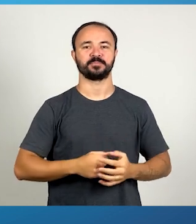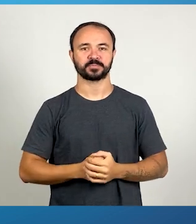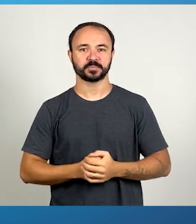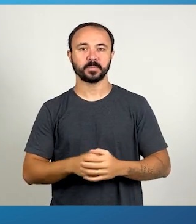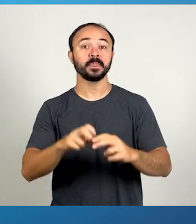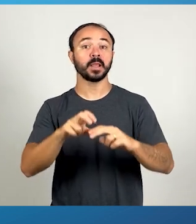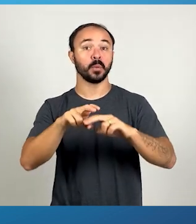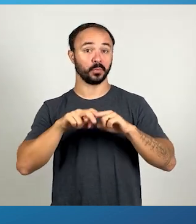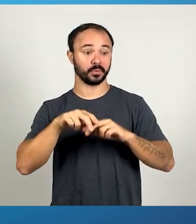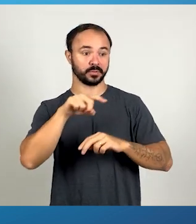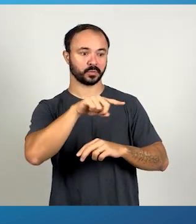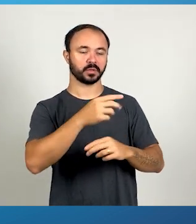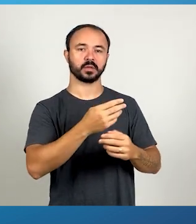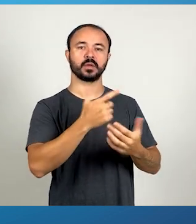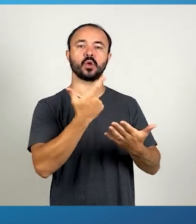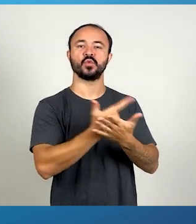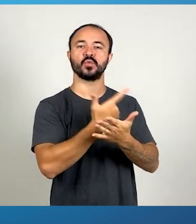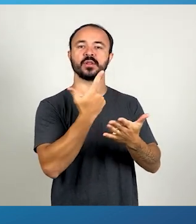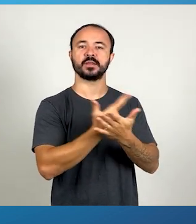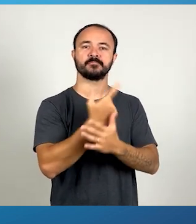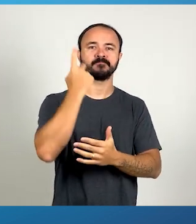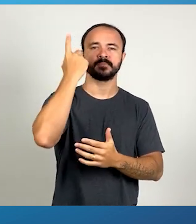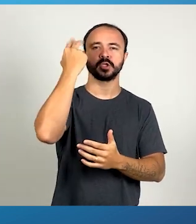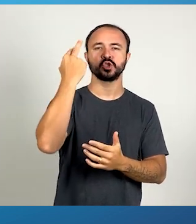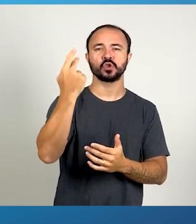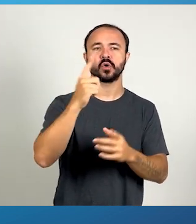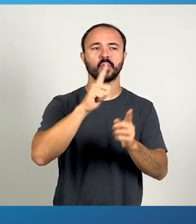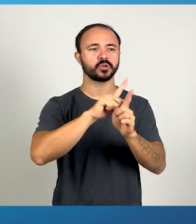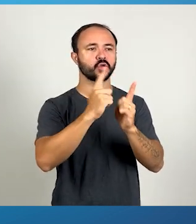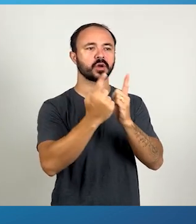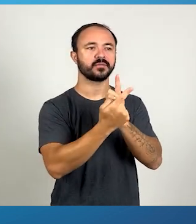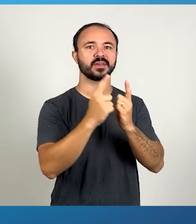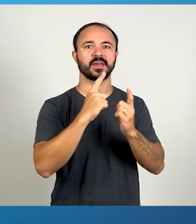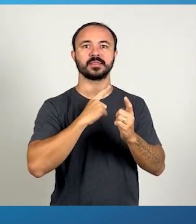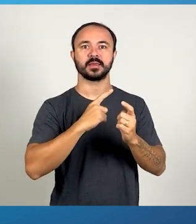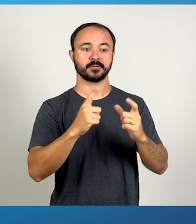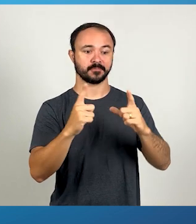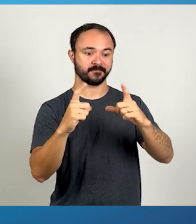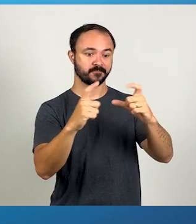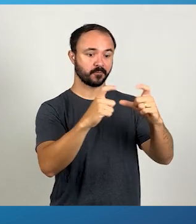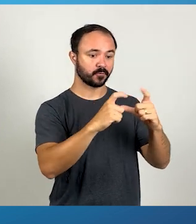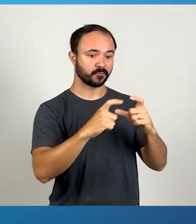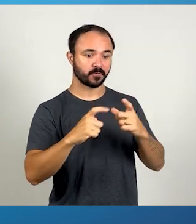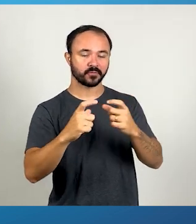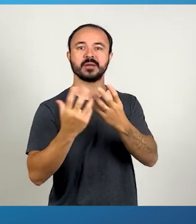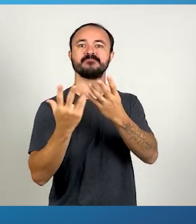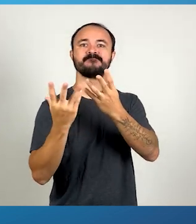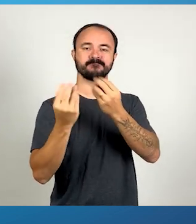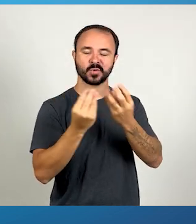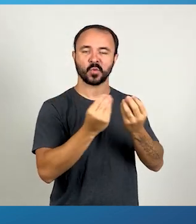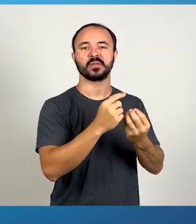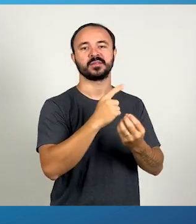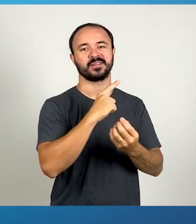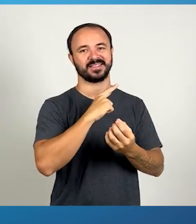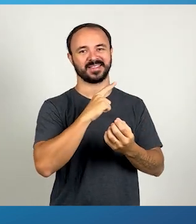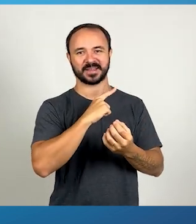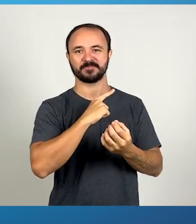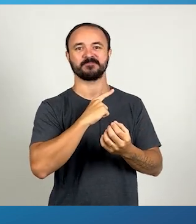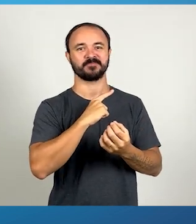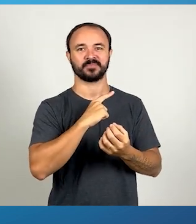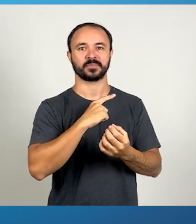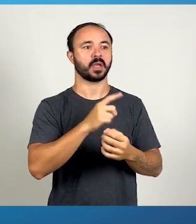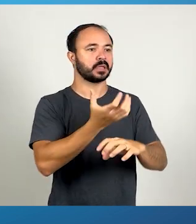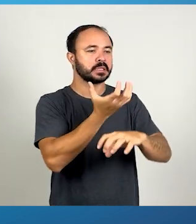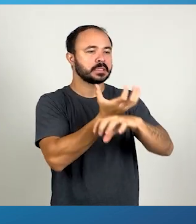livros de história e de geografia a gente vê muitas imagens. Tá? Não existe ensino de geografia e